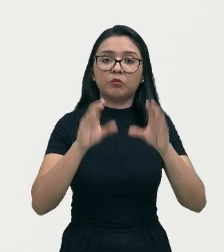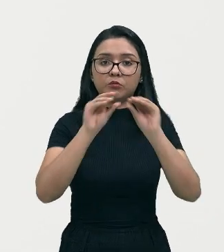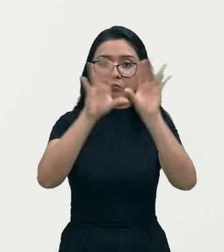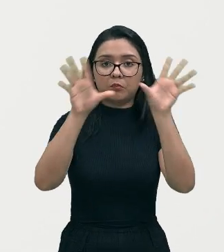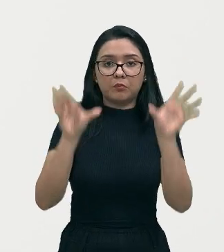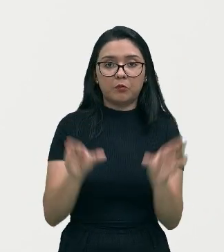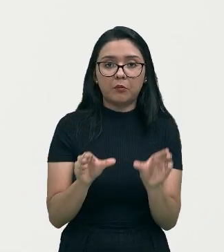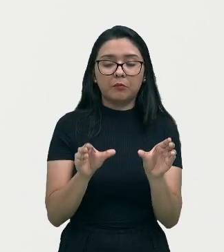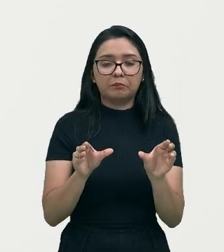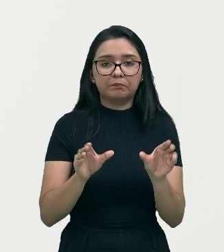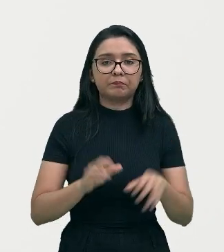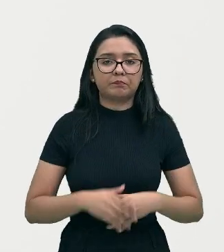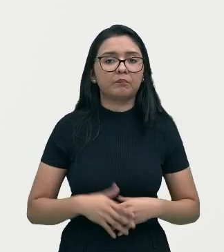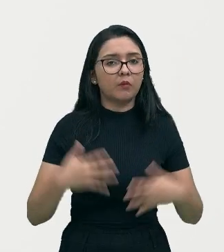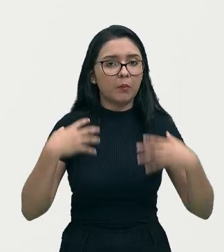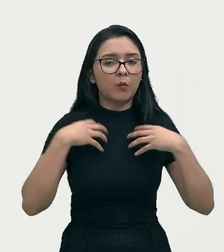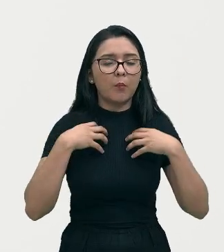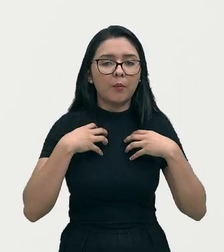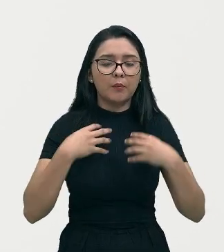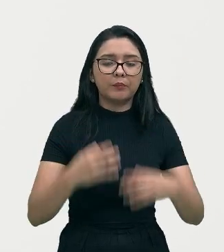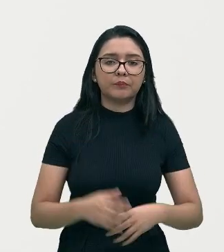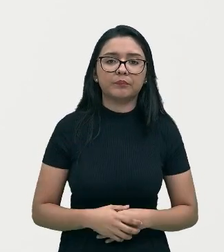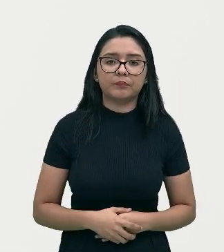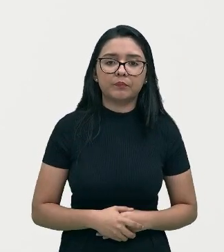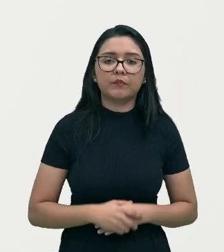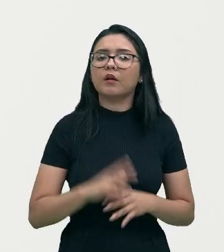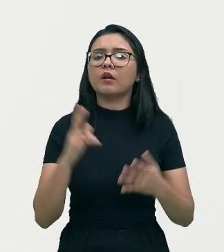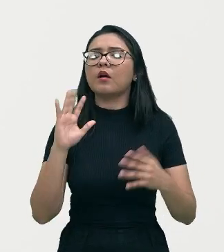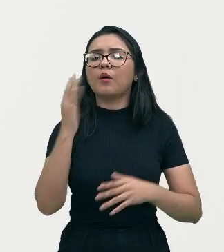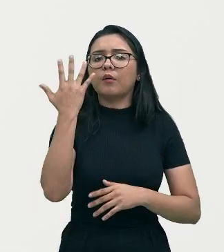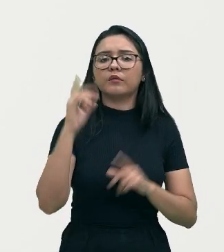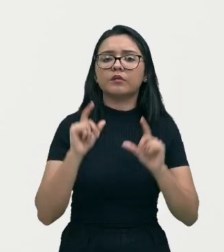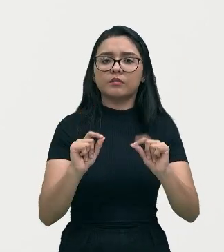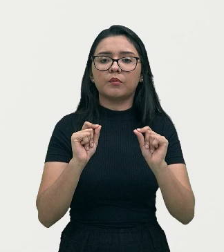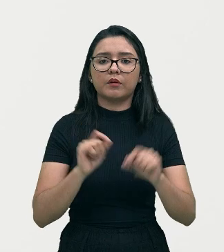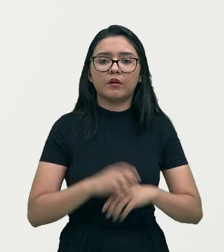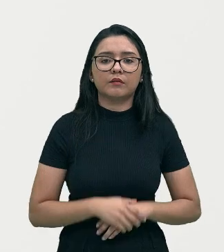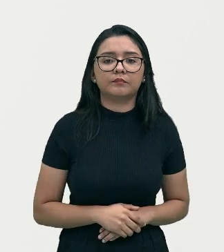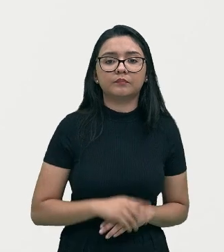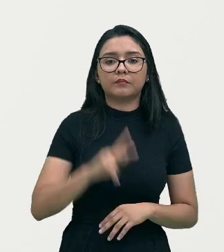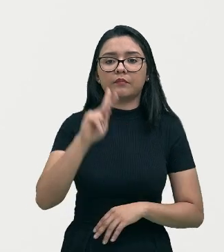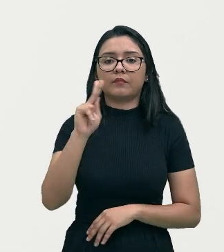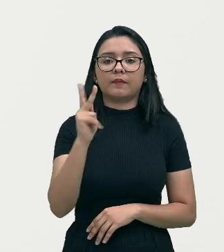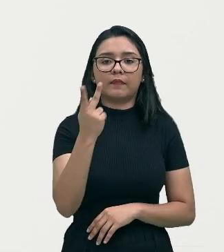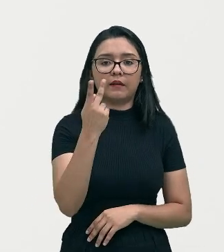né? Sendo bombeado para os pulmões, ocorre o quê? A hematose, né?